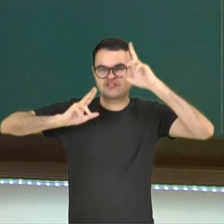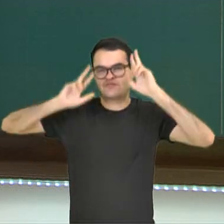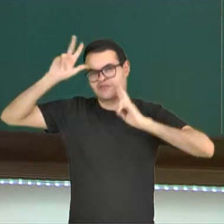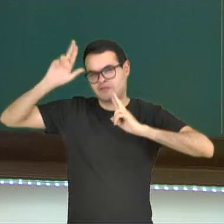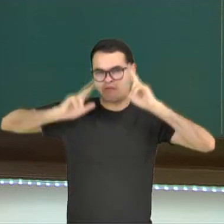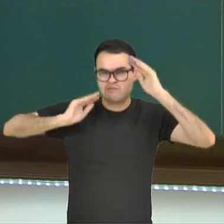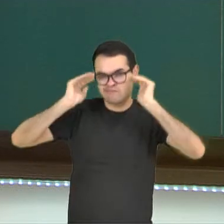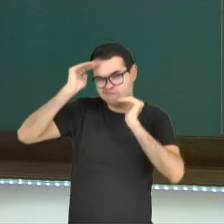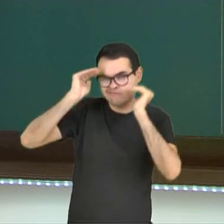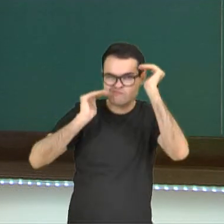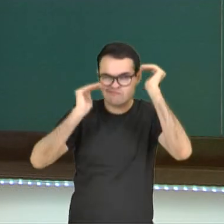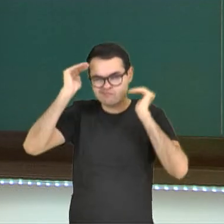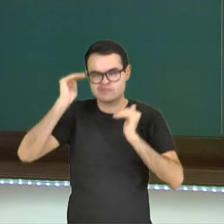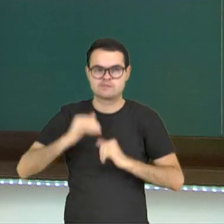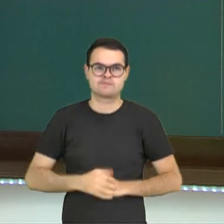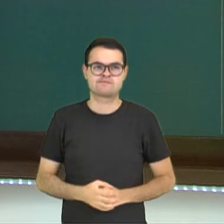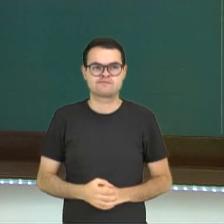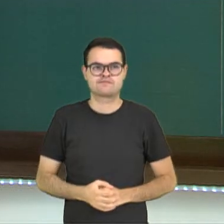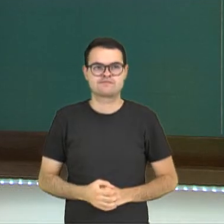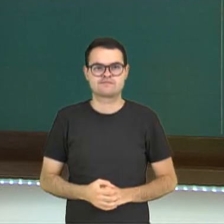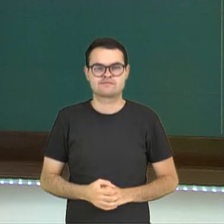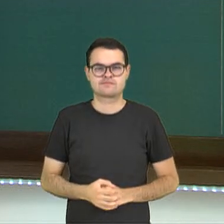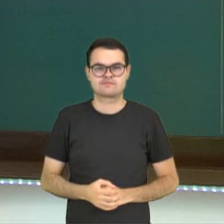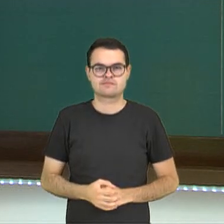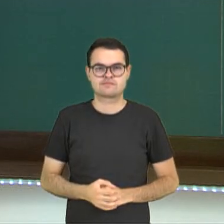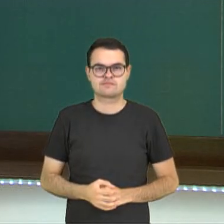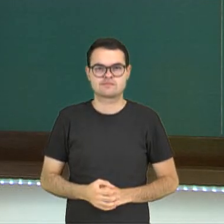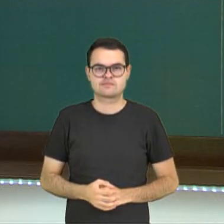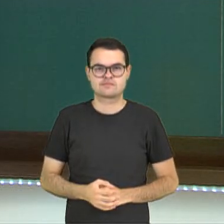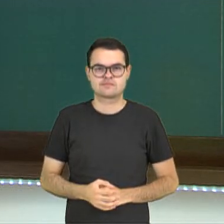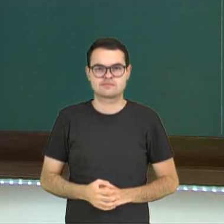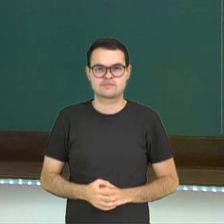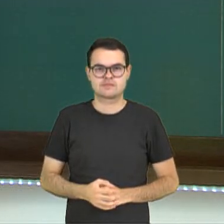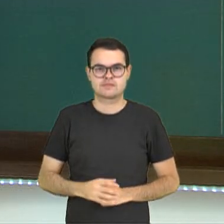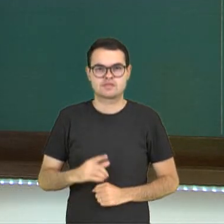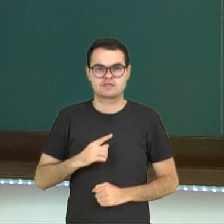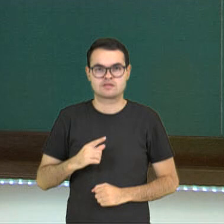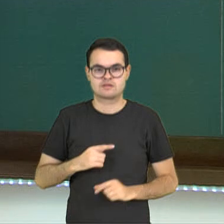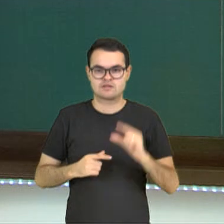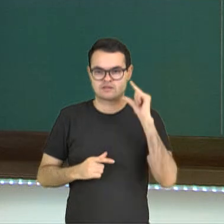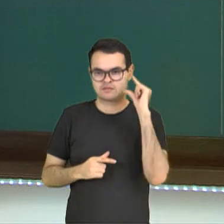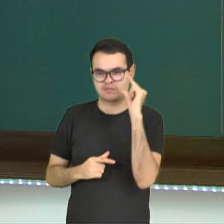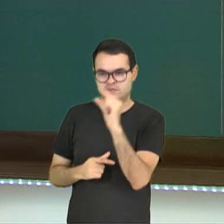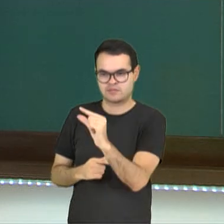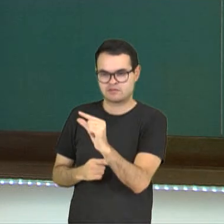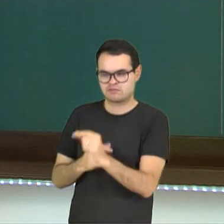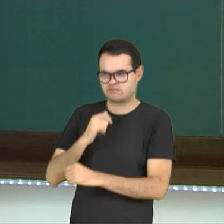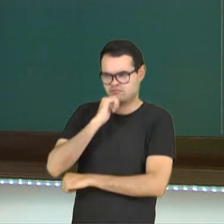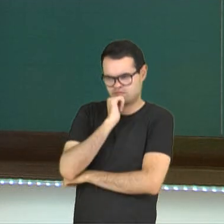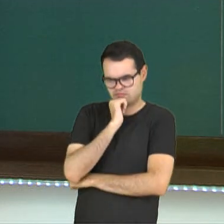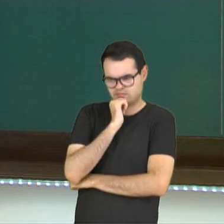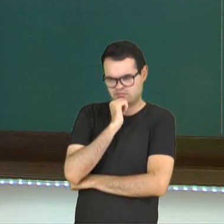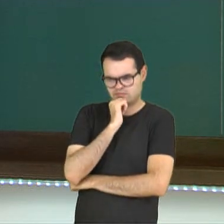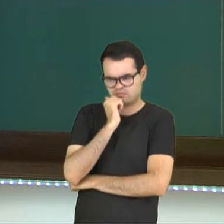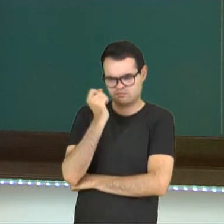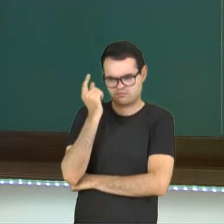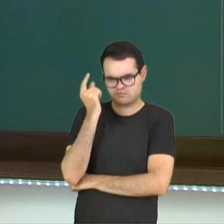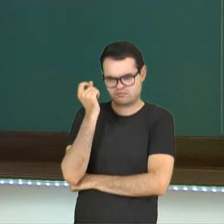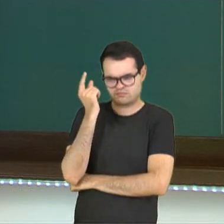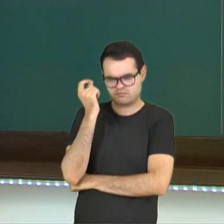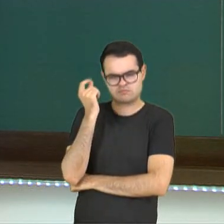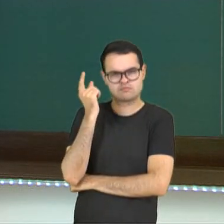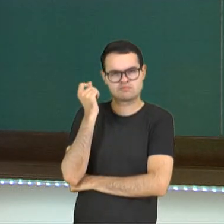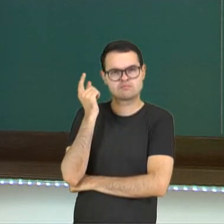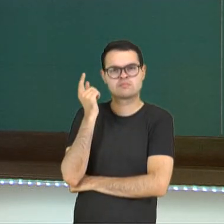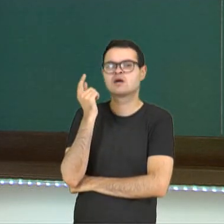contorcionismo, né? Que ele vai causar perspectivas intrigantes. E quando chega no Barroco, né,